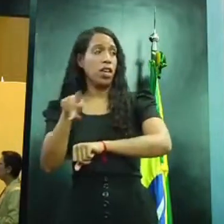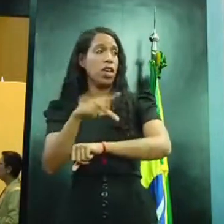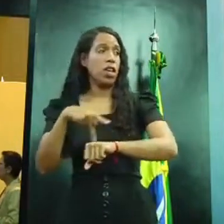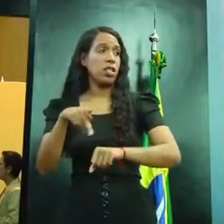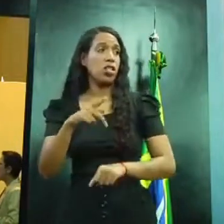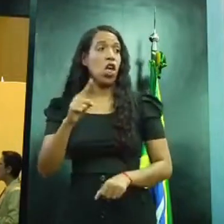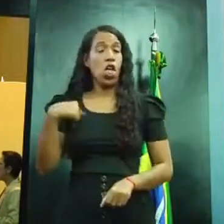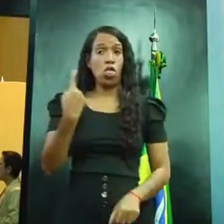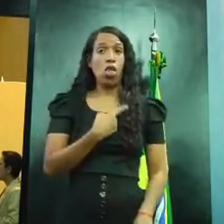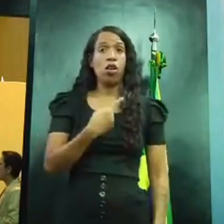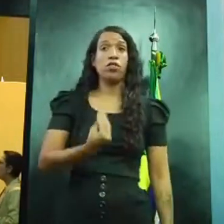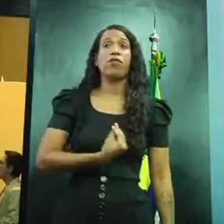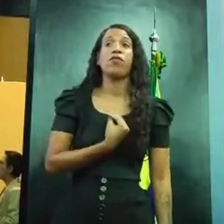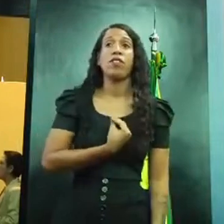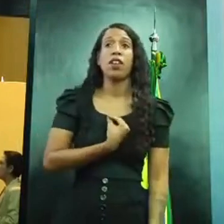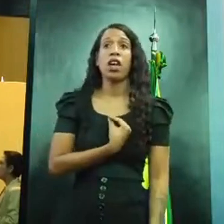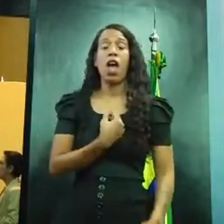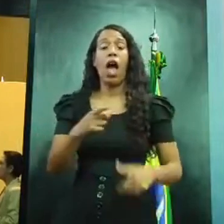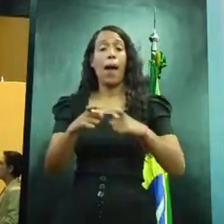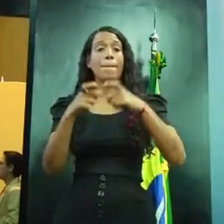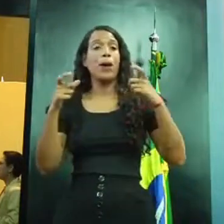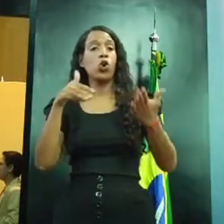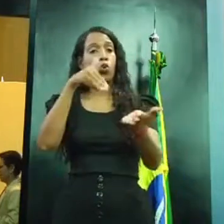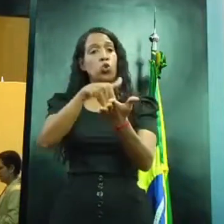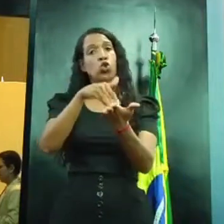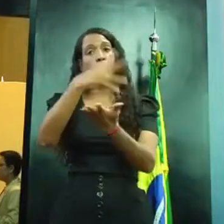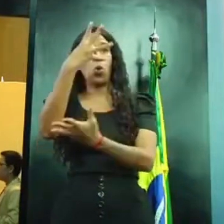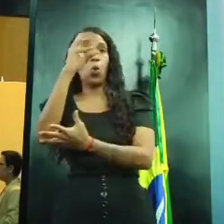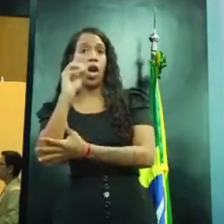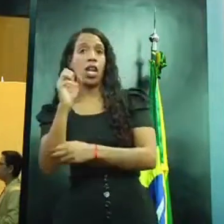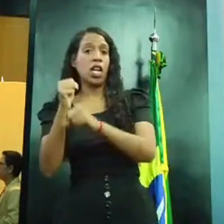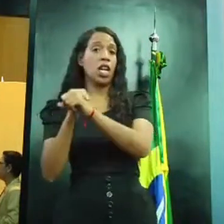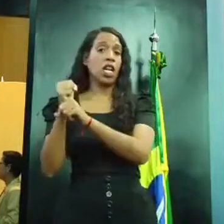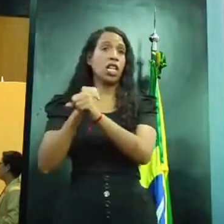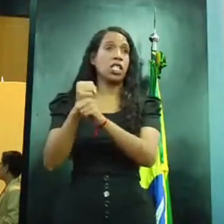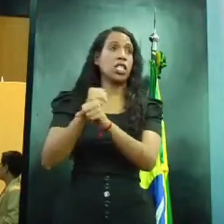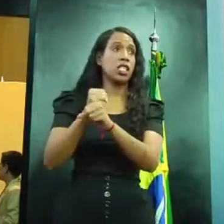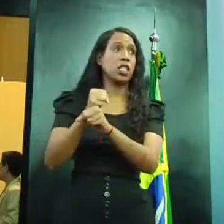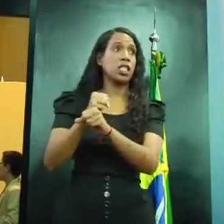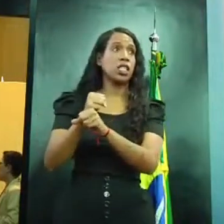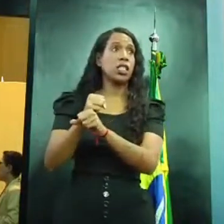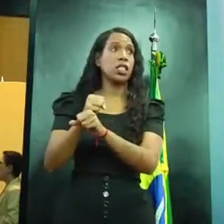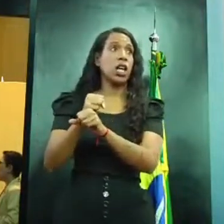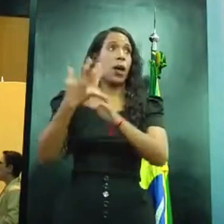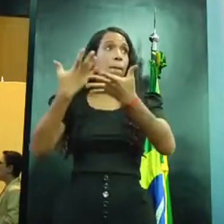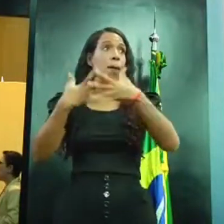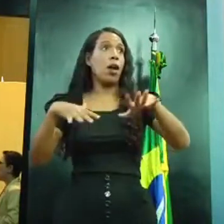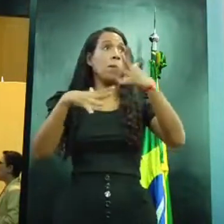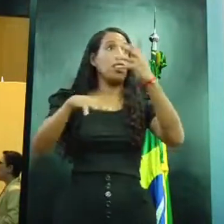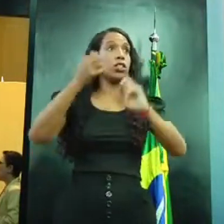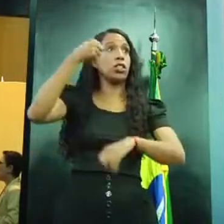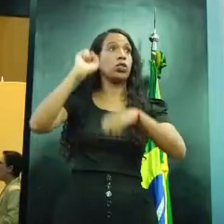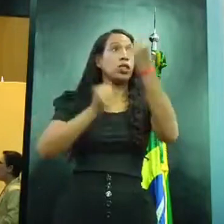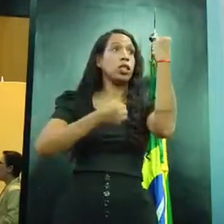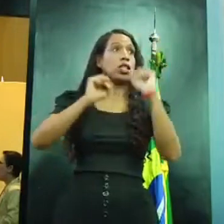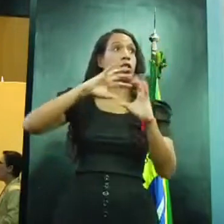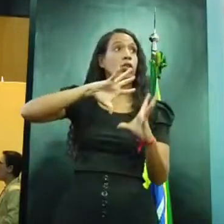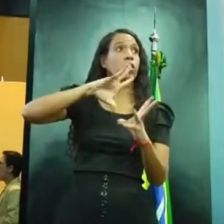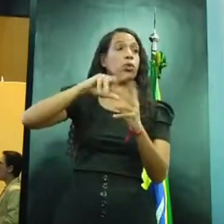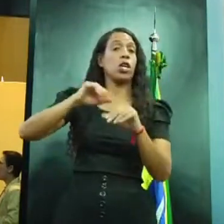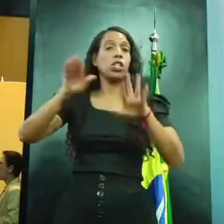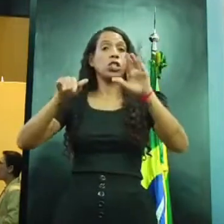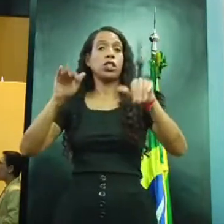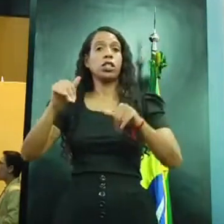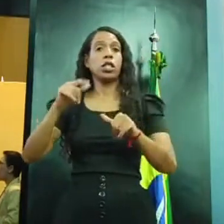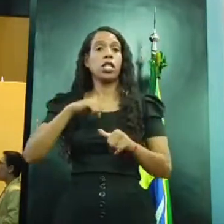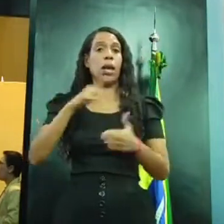Nós vivemos nos últimos 40 anos, a maior desindustrialização do planeta. A chamada